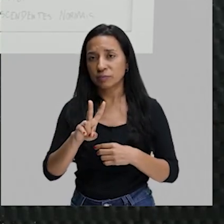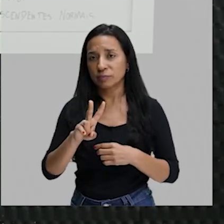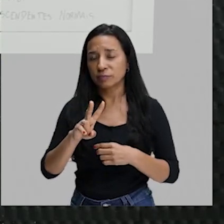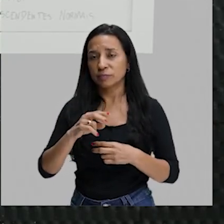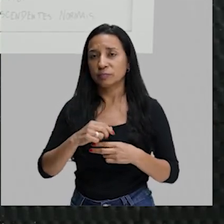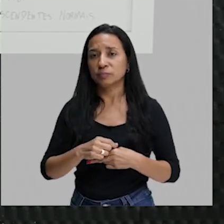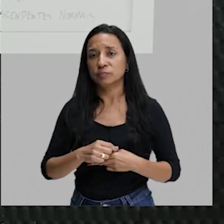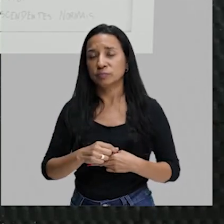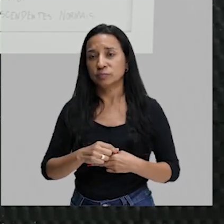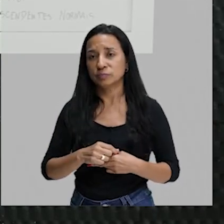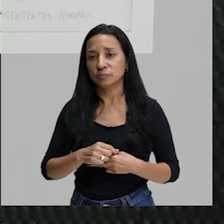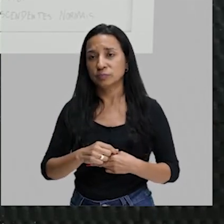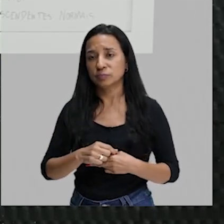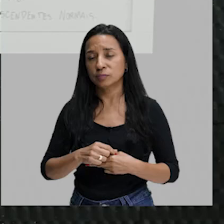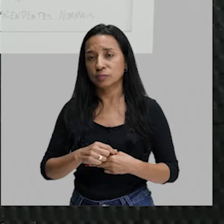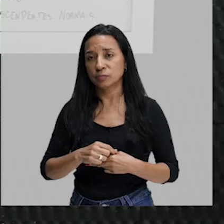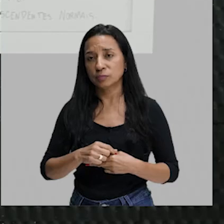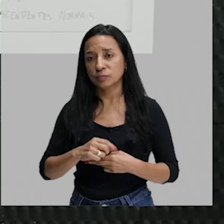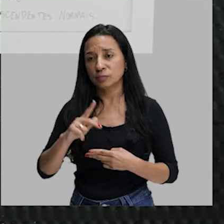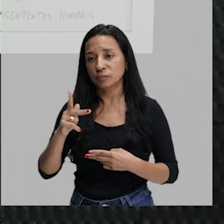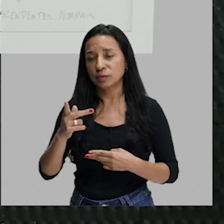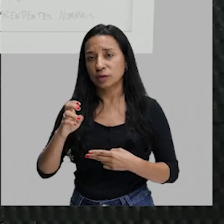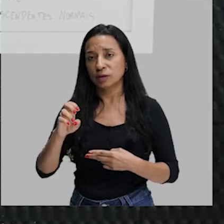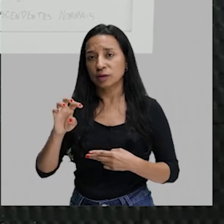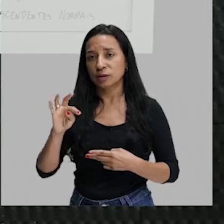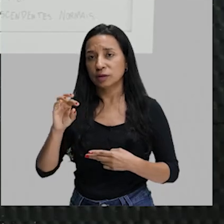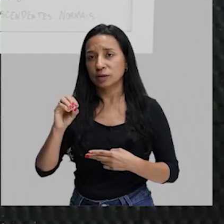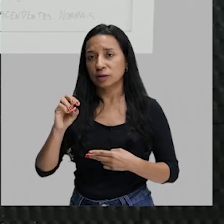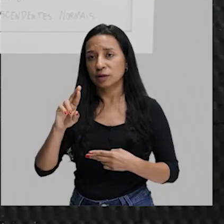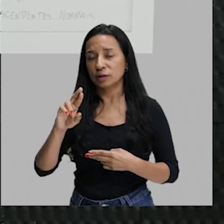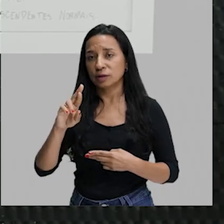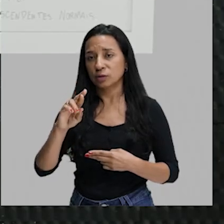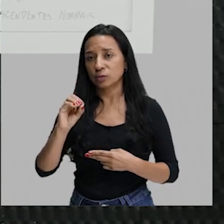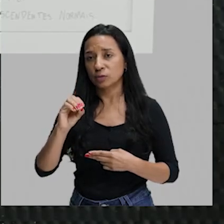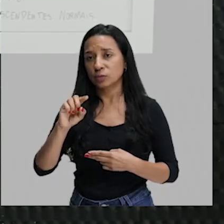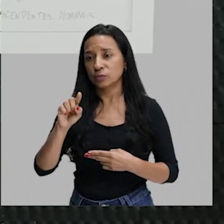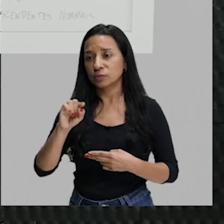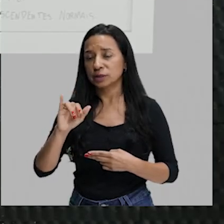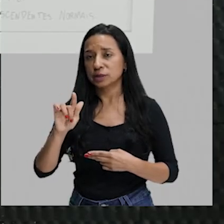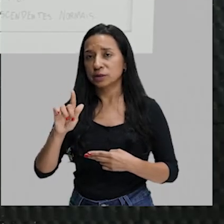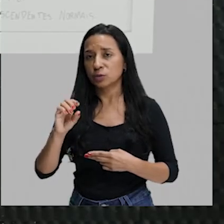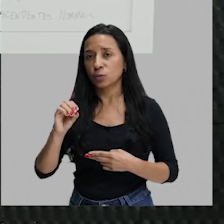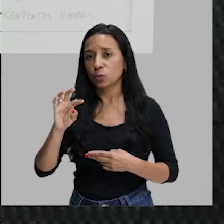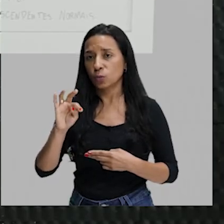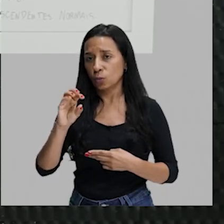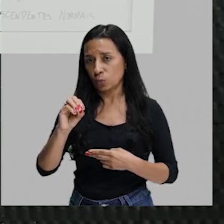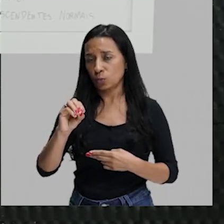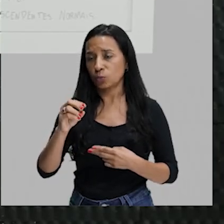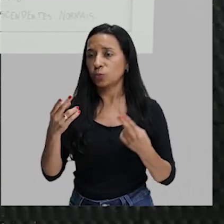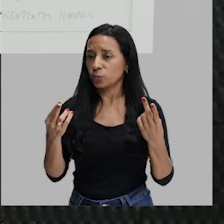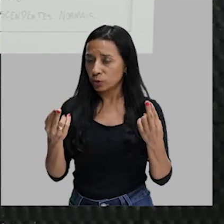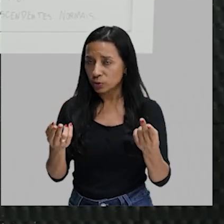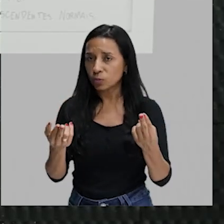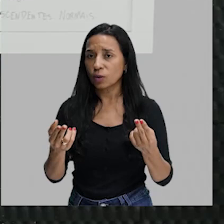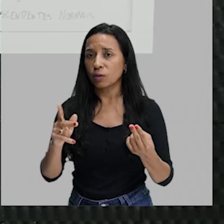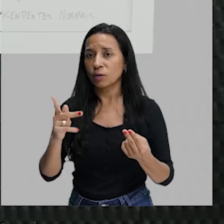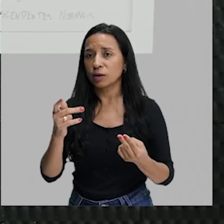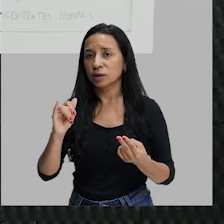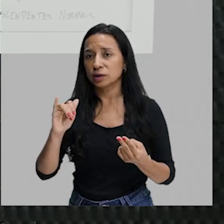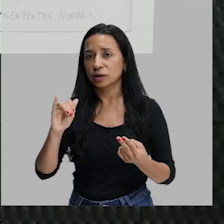heterozigotos. E heterozigoto é a mesma coisa que híbrido. Então, de cara, eu já sei que a letra